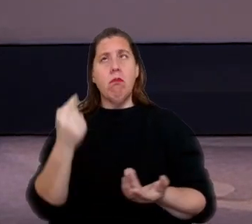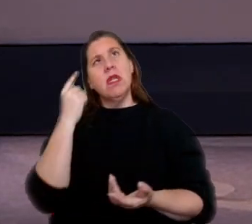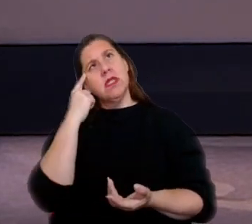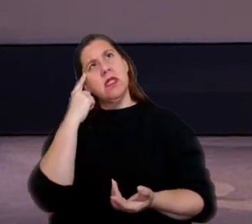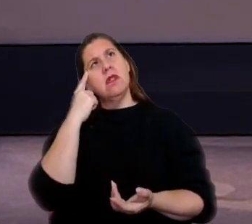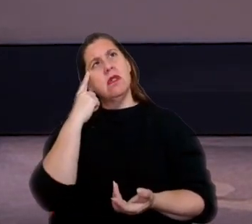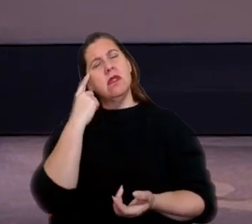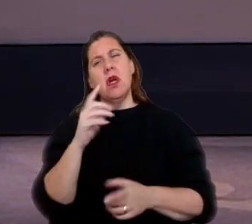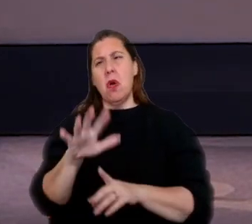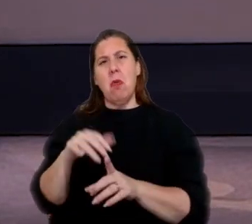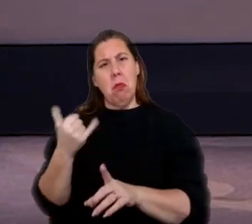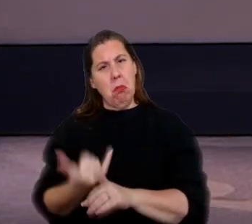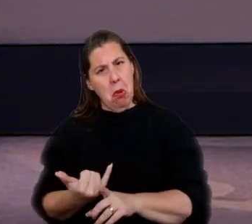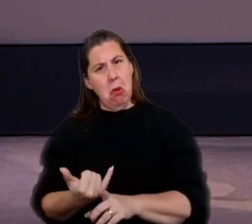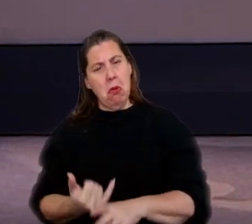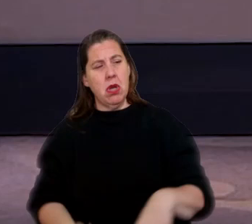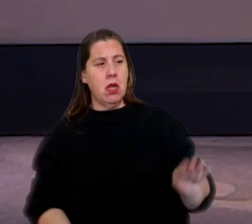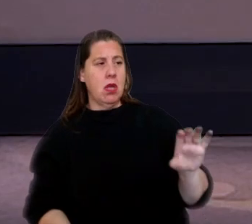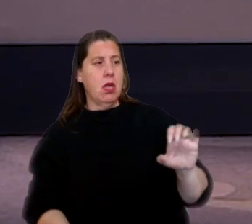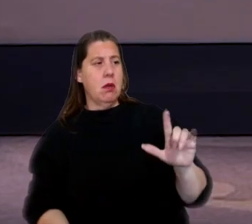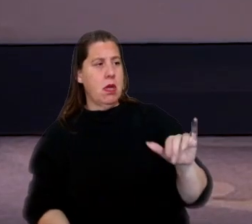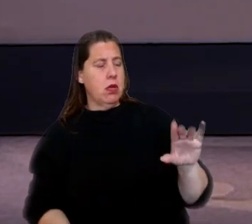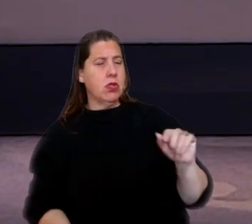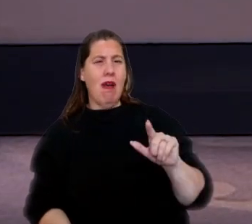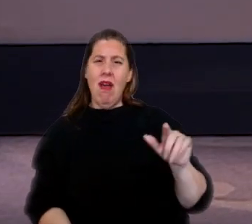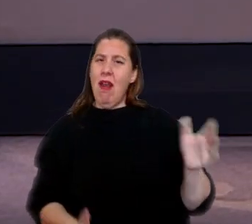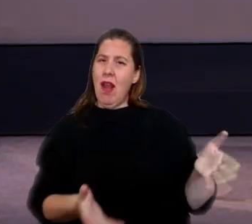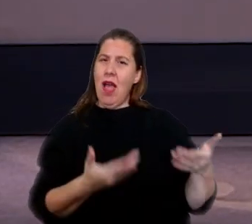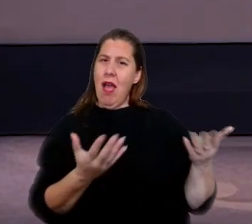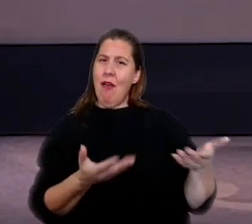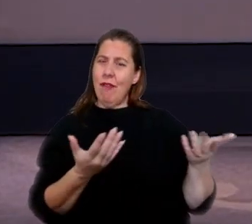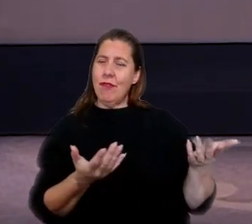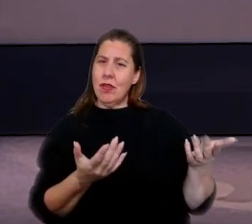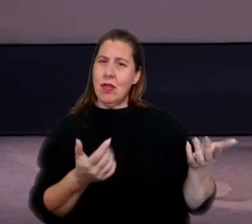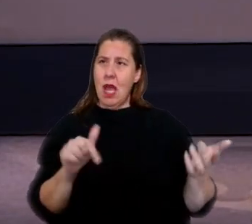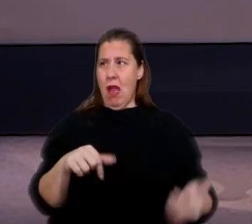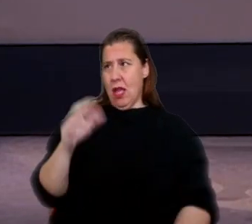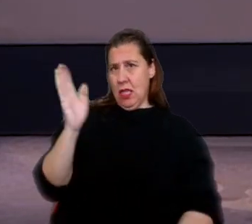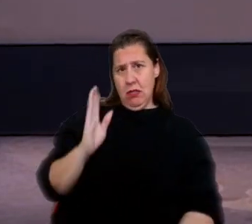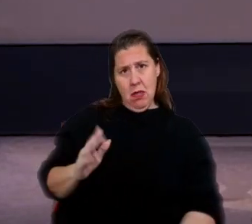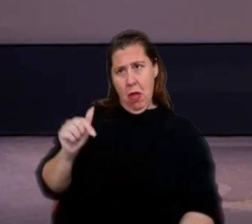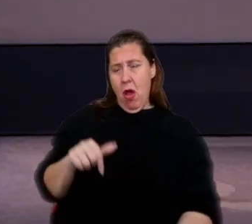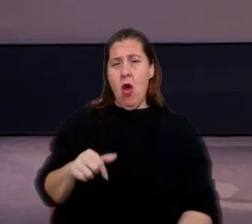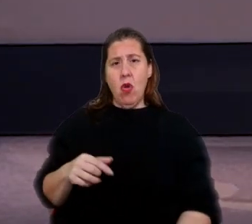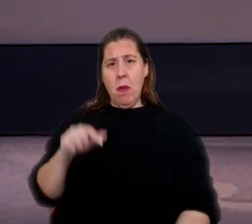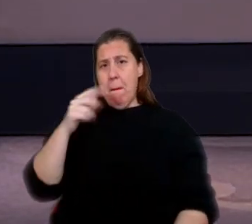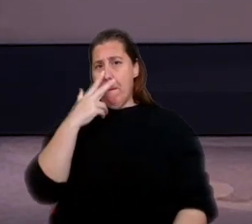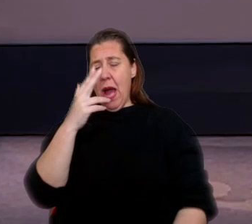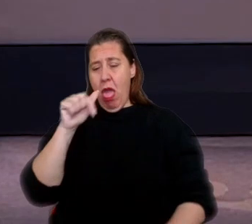outra realidade e fique pensando, gente, o bullying na Bélgica é muito light, isso é que é bullying? Aqui haveria violência, no mínimo, seria um